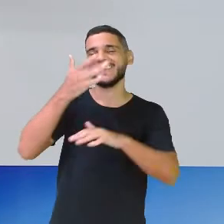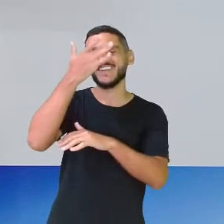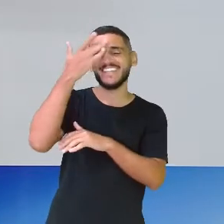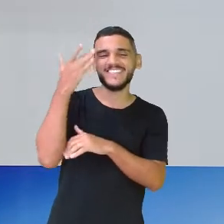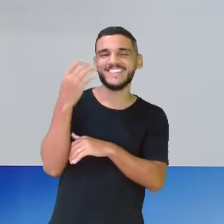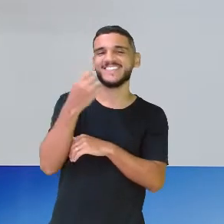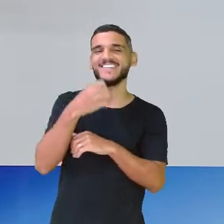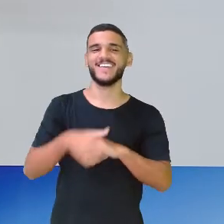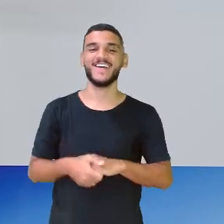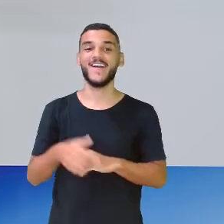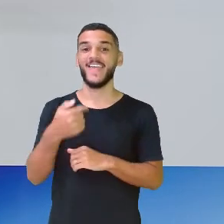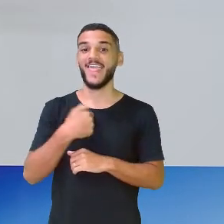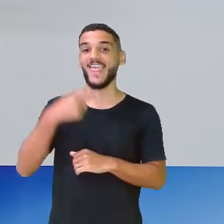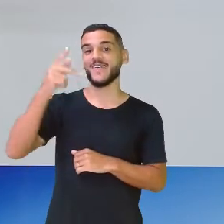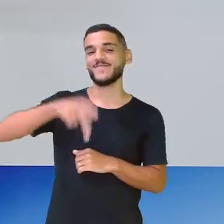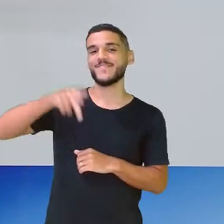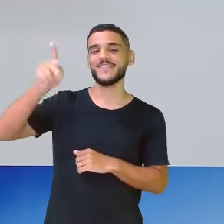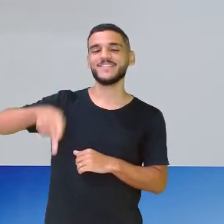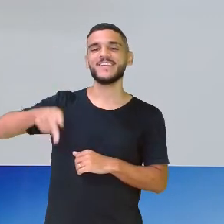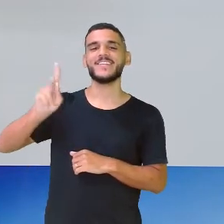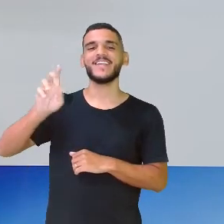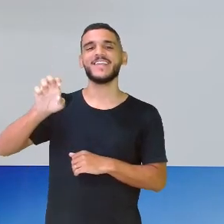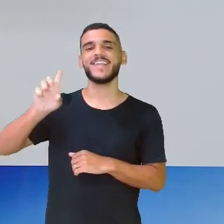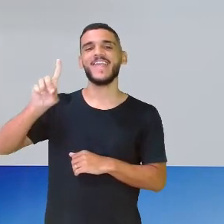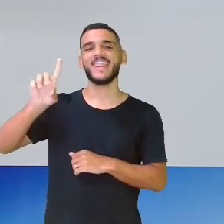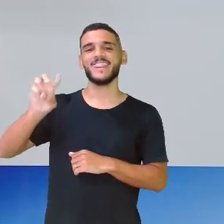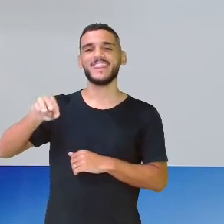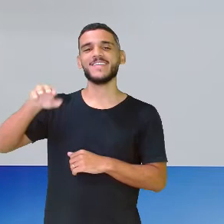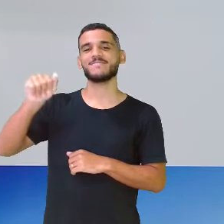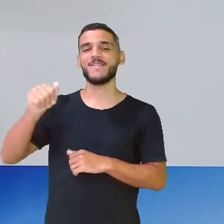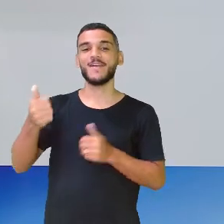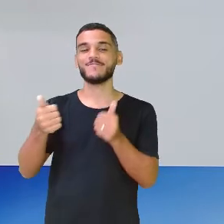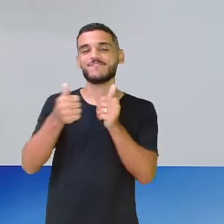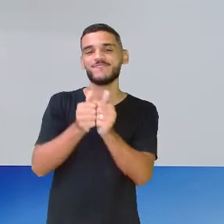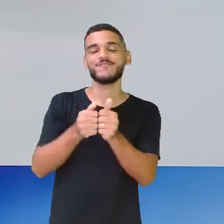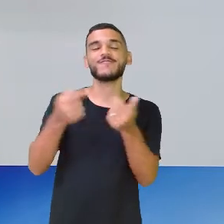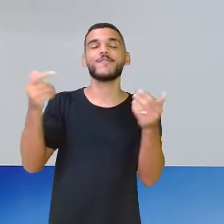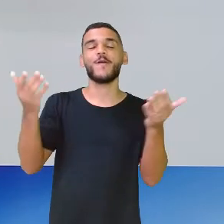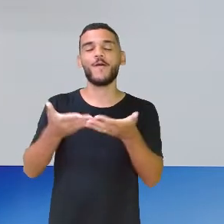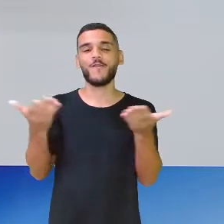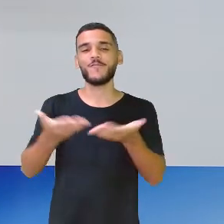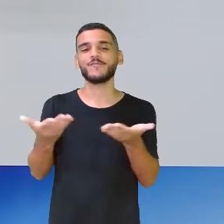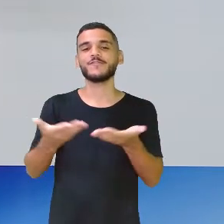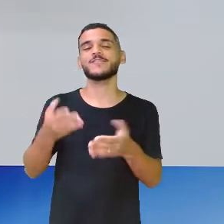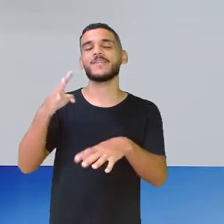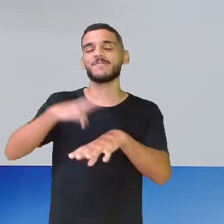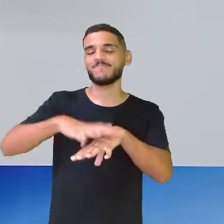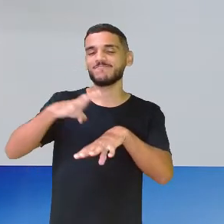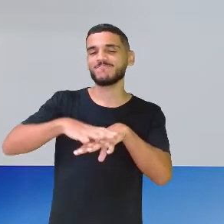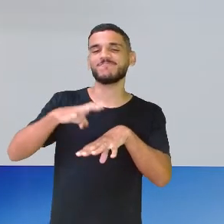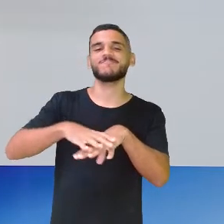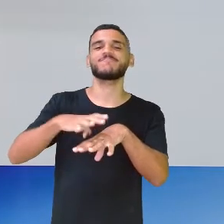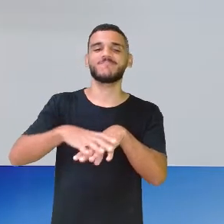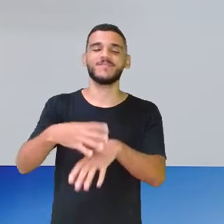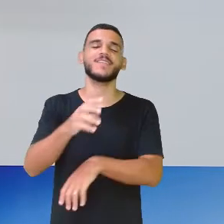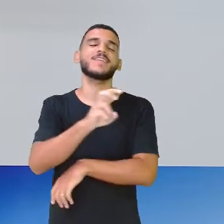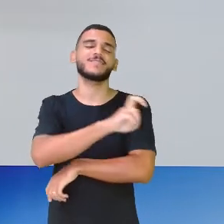pessoal, eu sou a professora Kedma Santos e estou aqui para mais uma aula de matemática para os quintos anos.